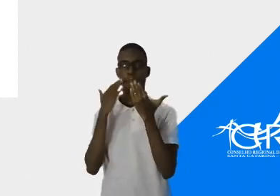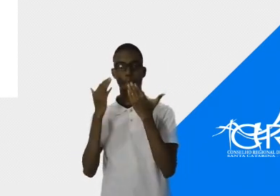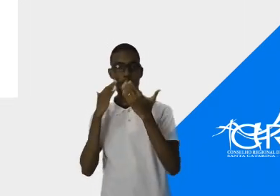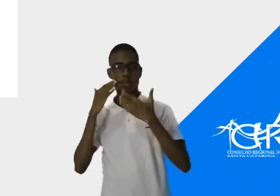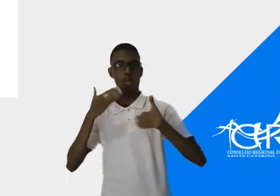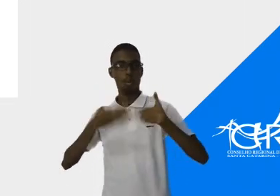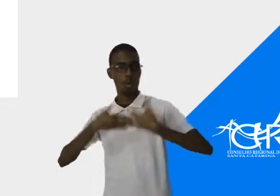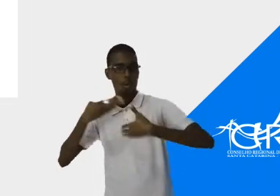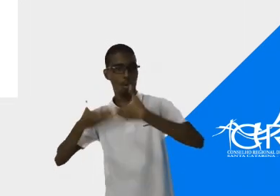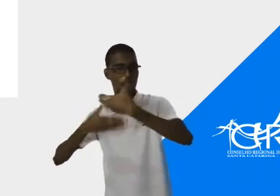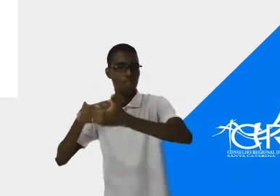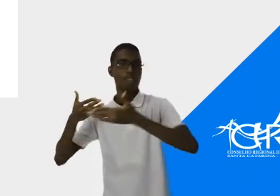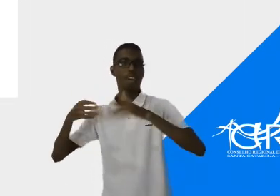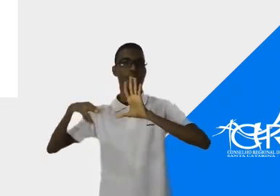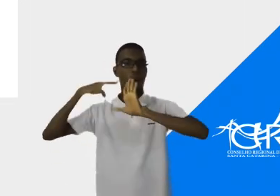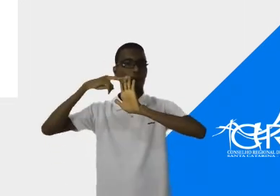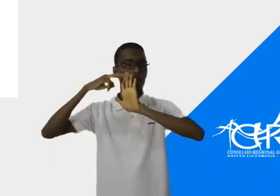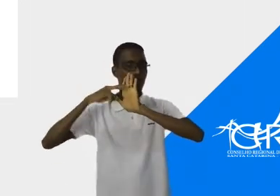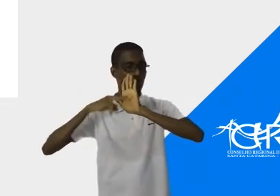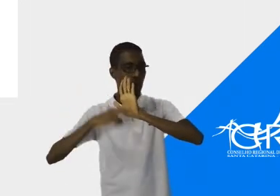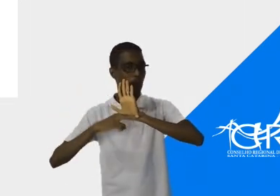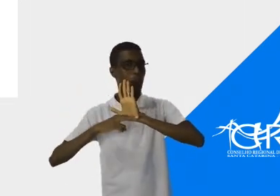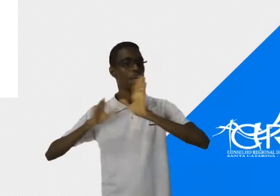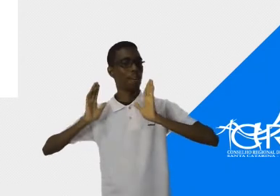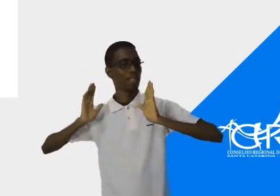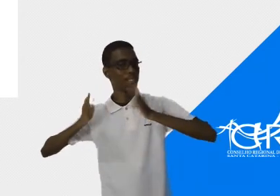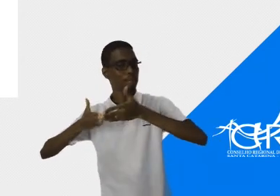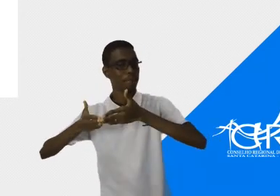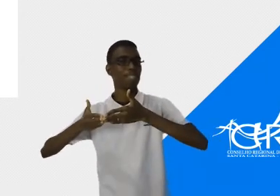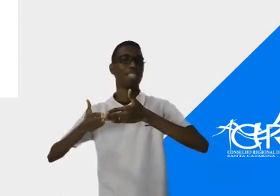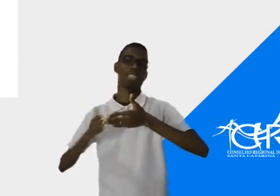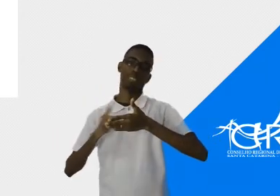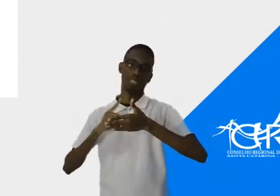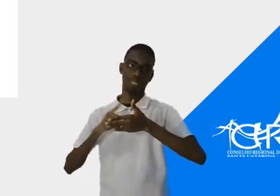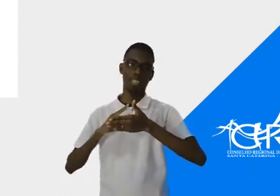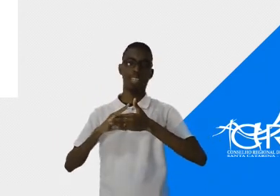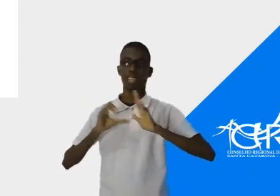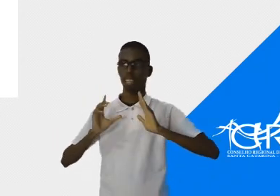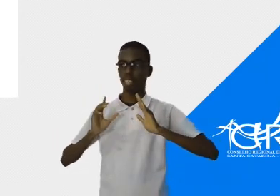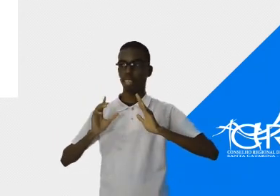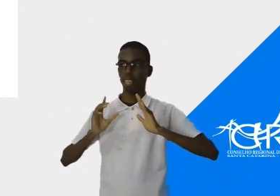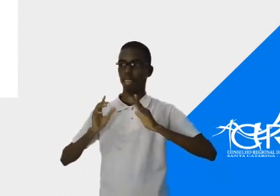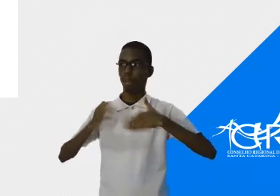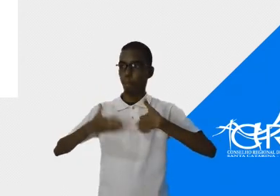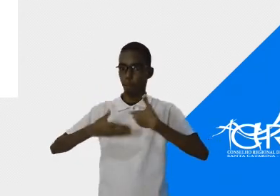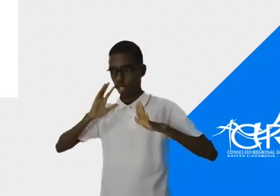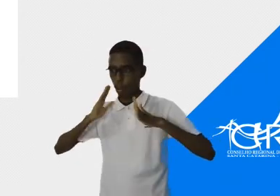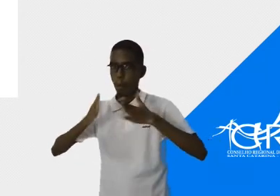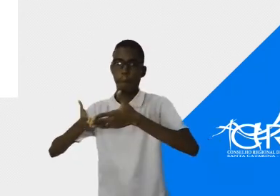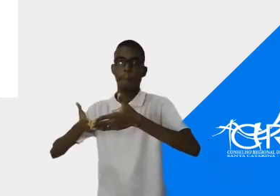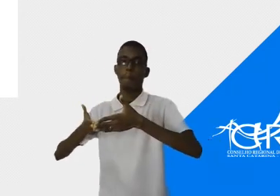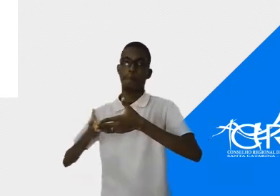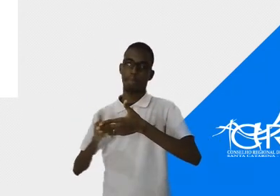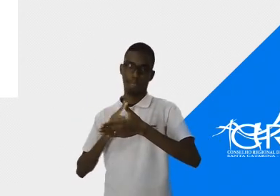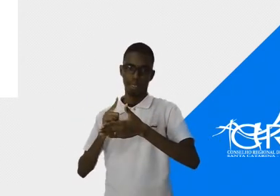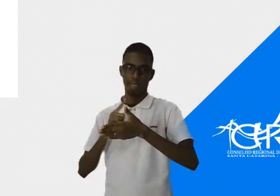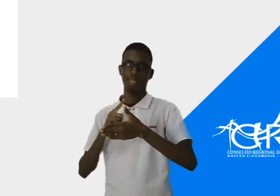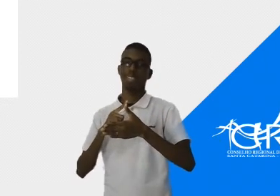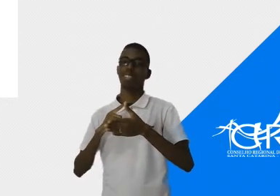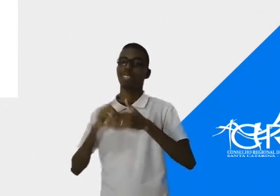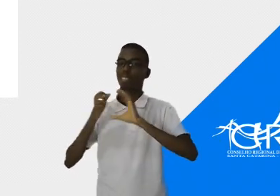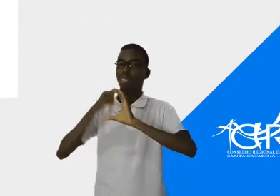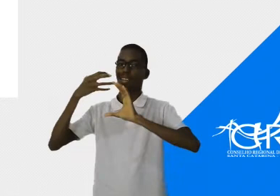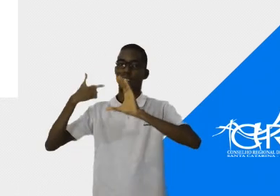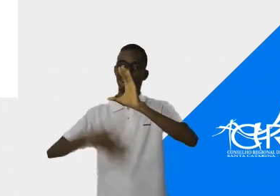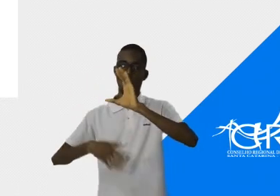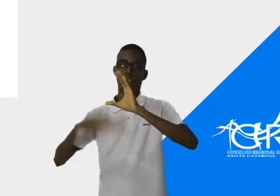vez mais específicos, né? Quando eu falo protocolos, são procedimentos mais específicos, mais especializados, considerando essas características. Só